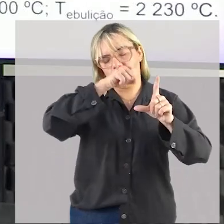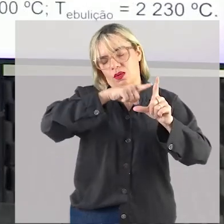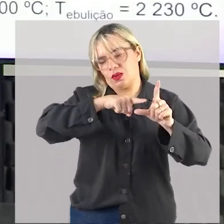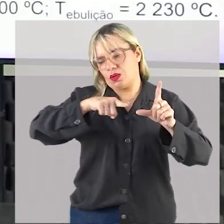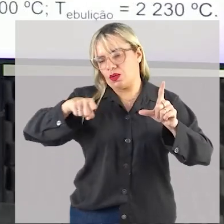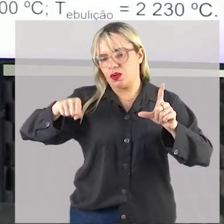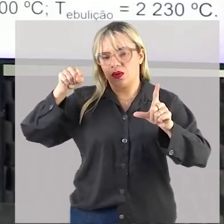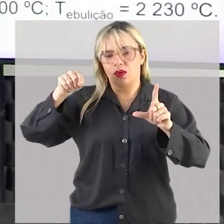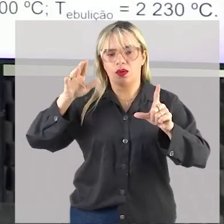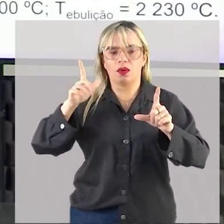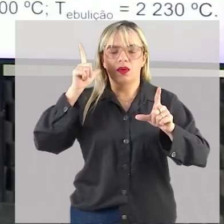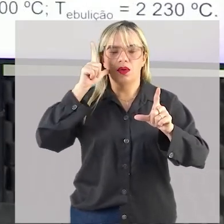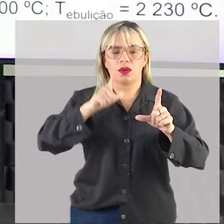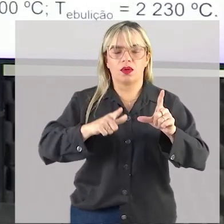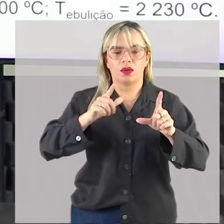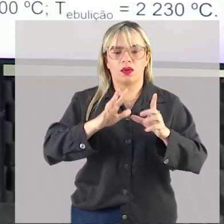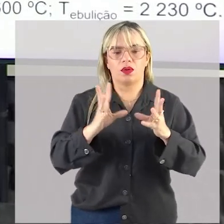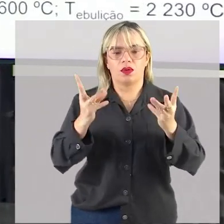você.